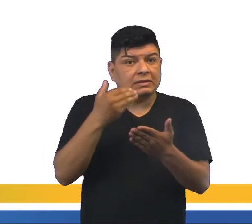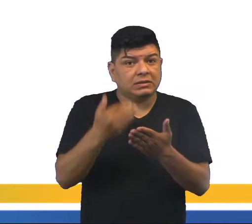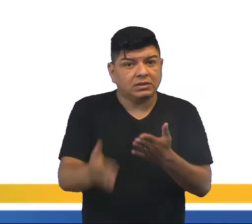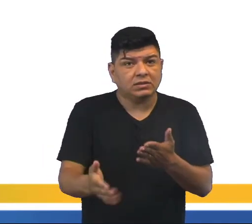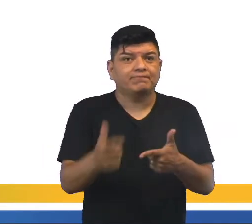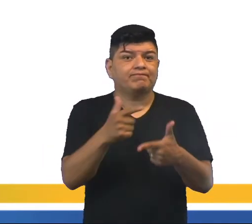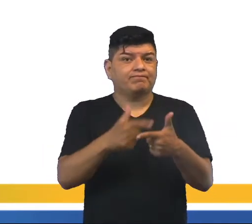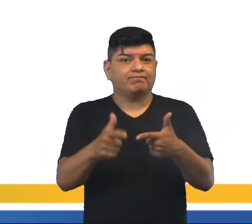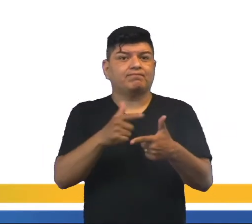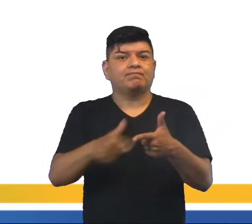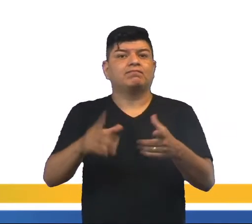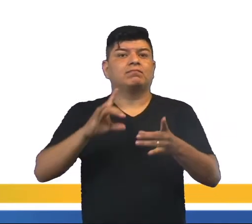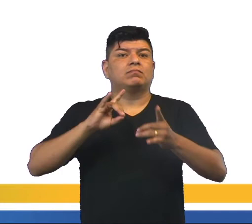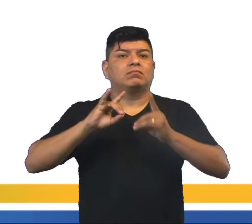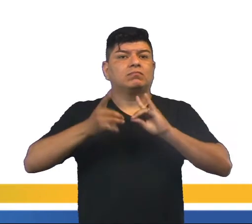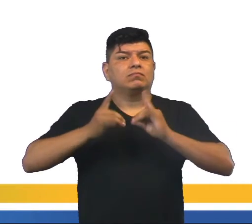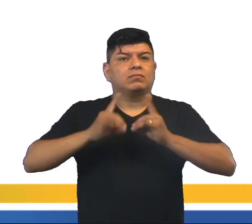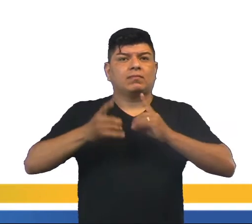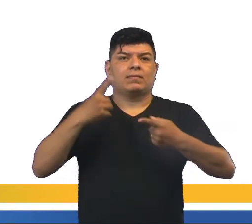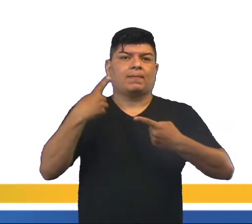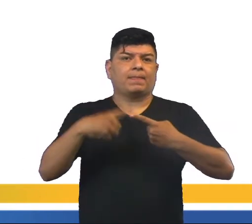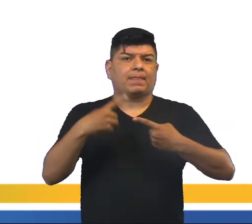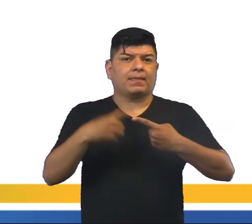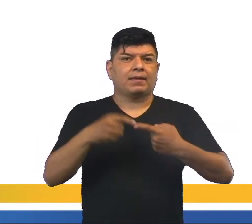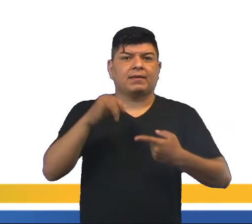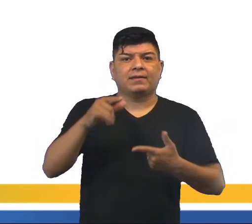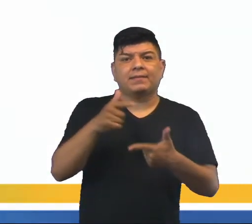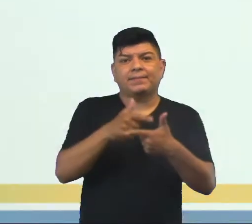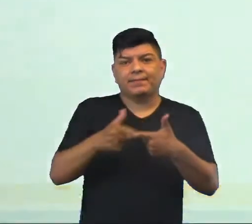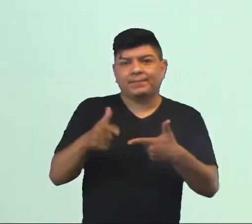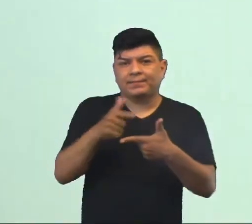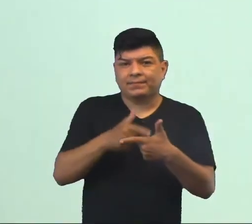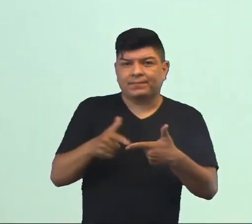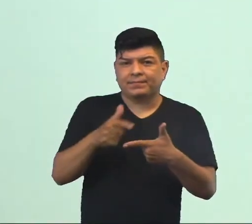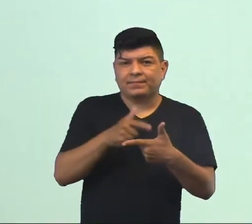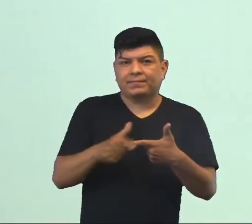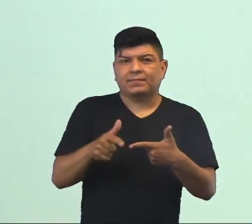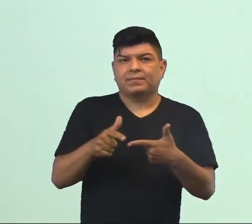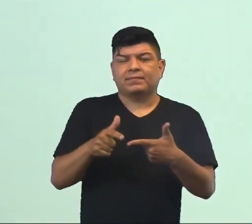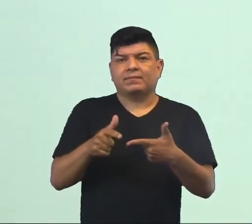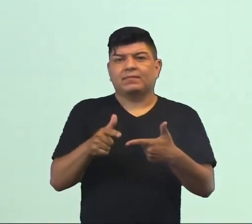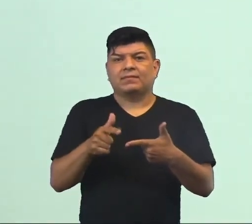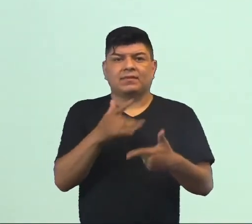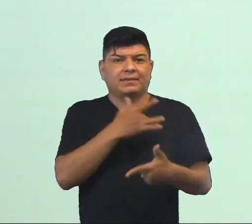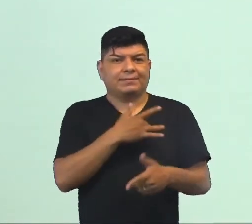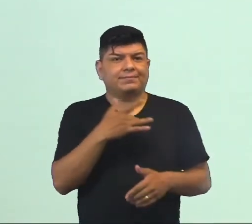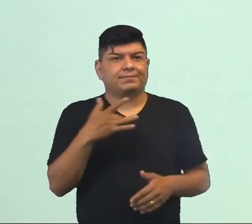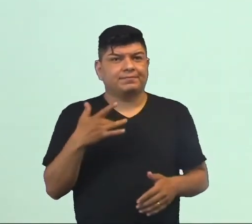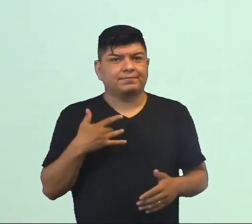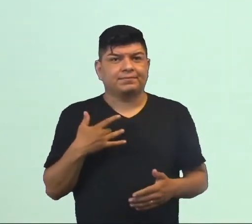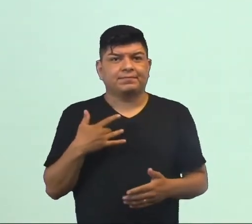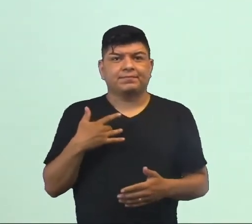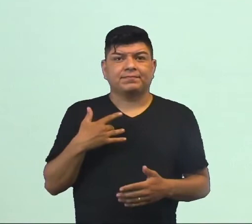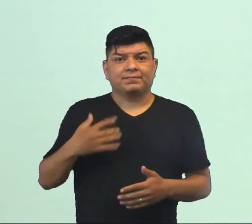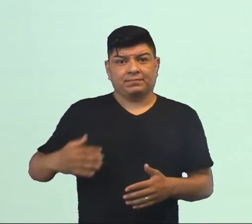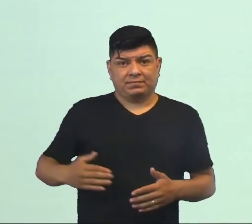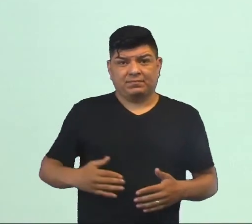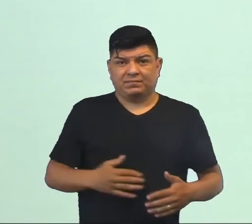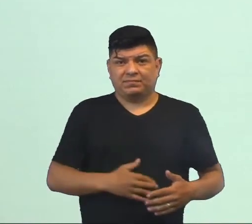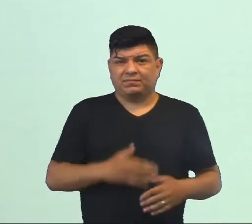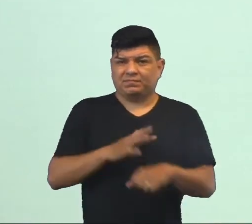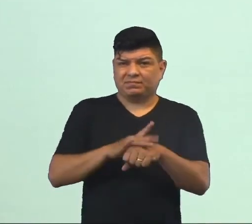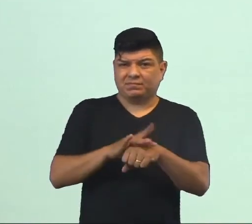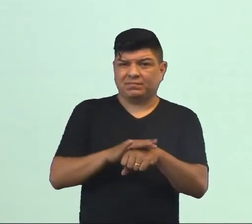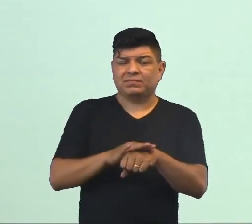problema hormonal. Por quê? Se ele tiver algum problema, né, nós tivermos algum problema de saúde no pâncreas, estiver inflamado,